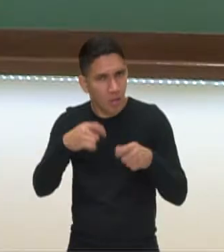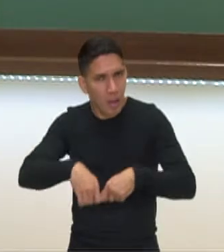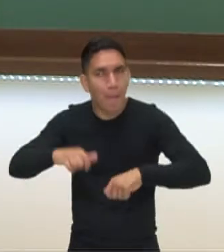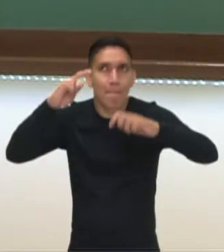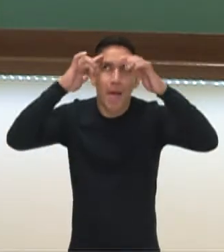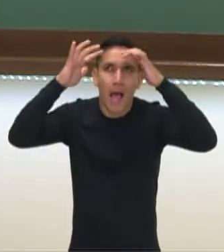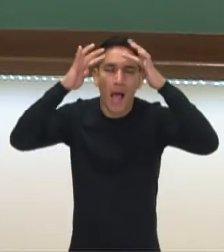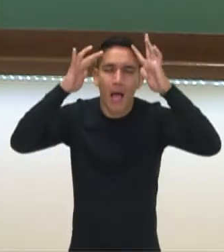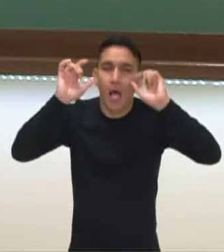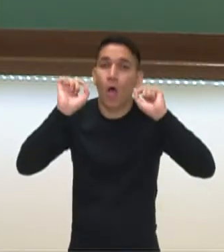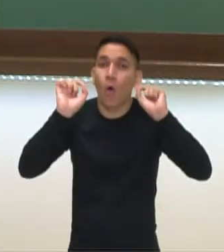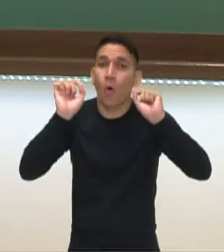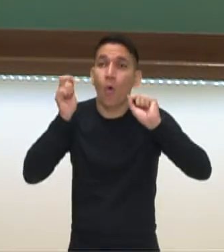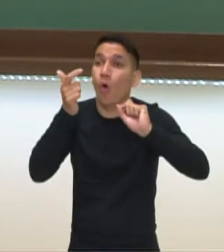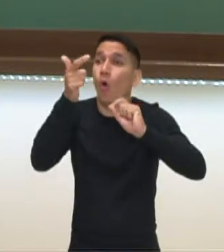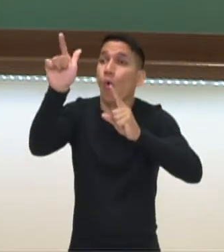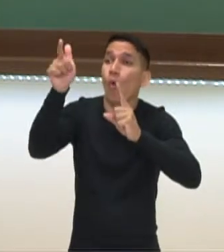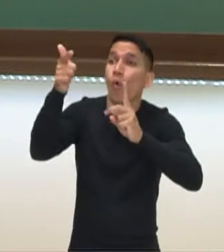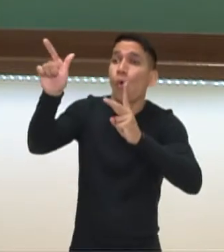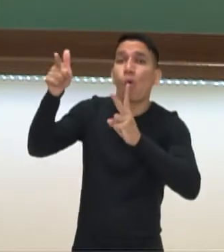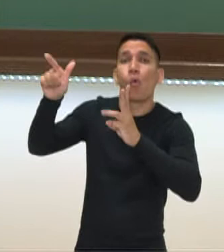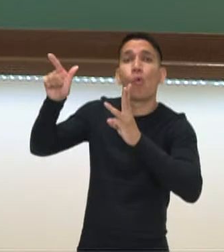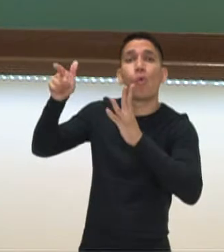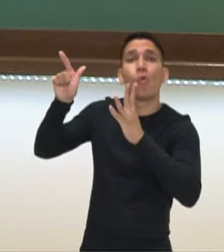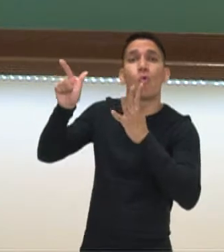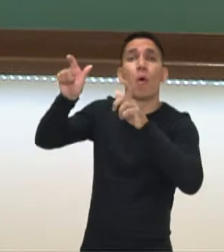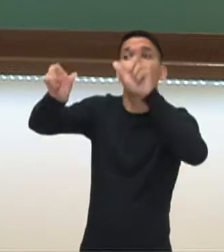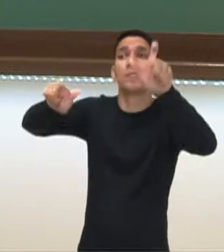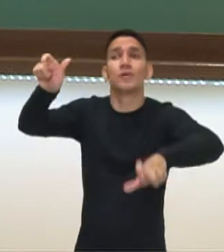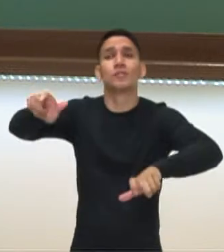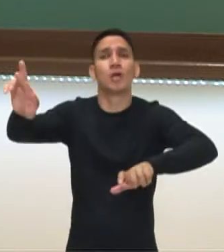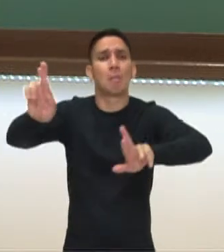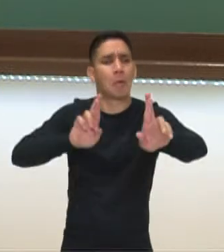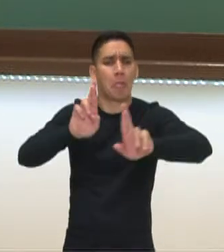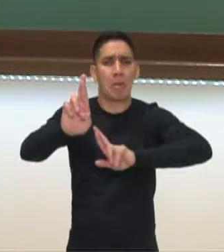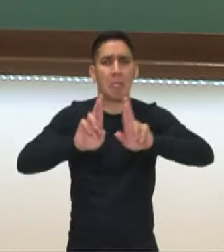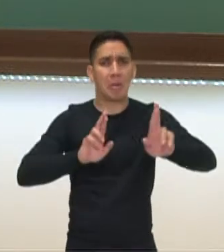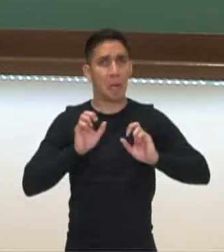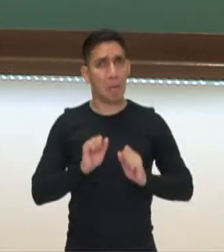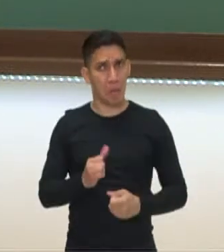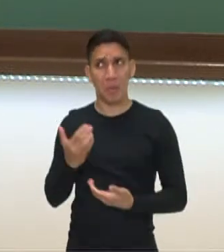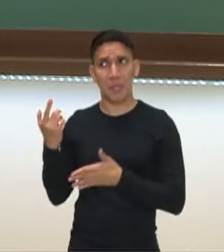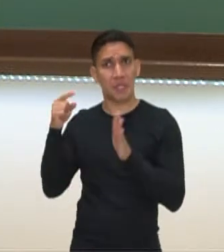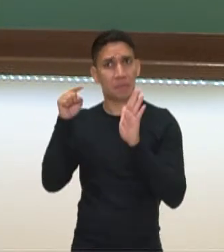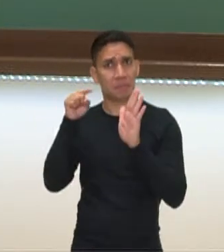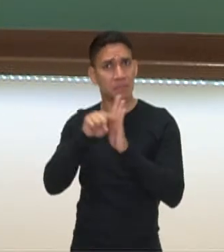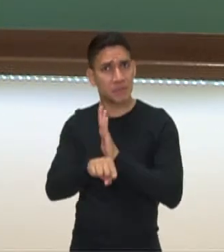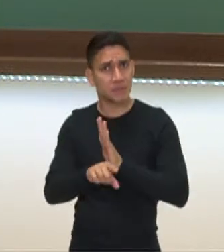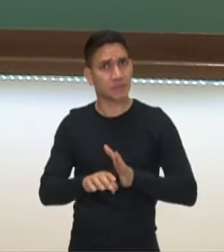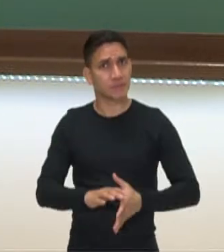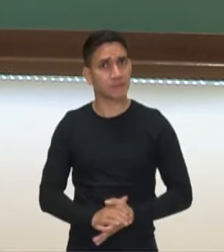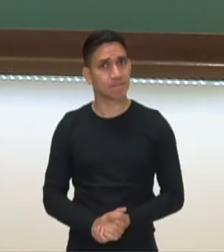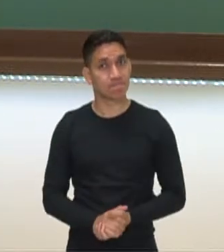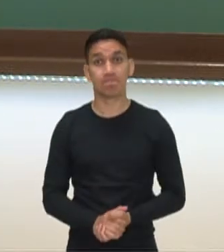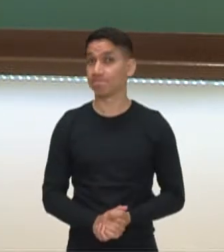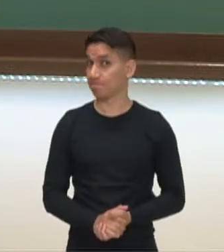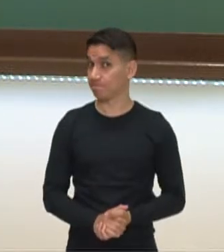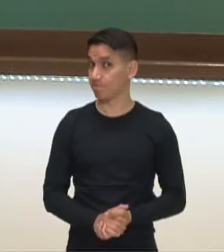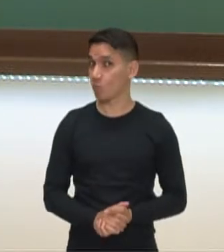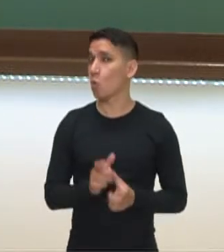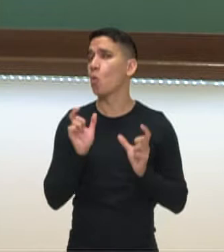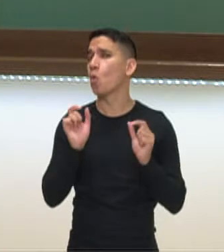consegue imaginar as respostas que algumas pessoas podem ter dado para esse tipo de pergunta? Né? E o que